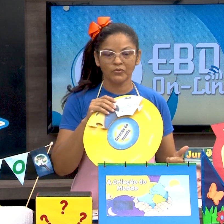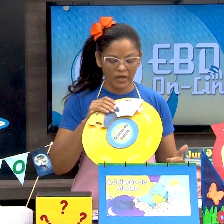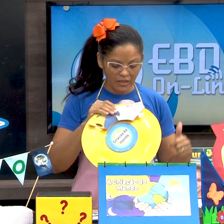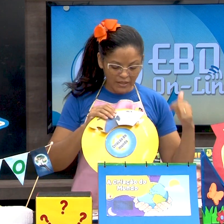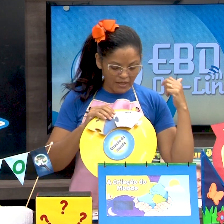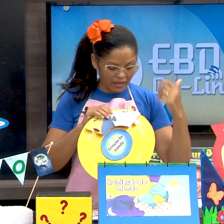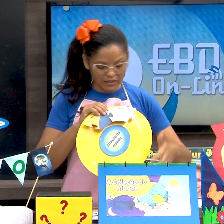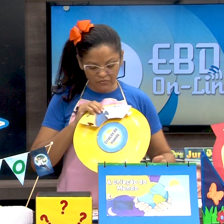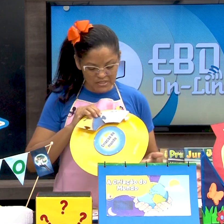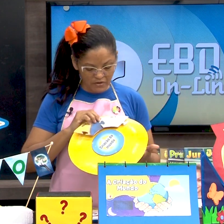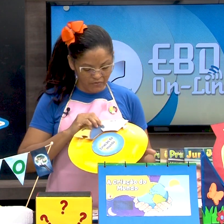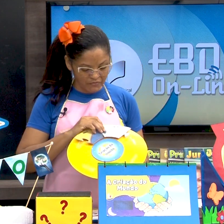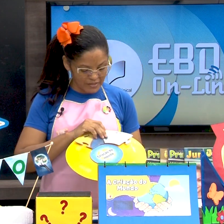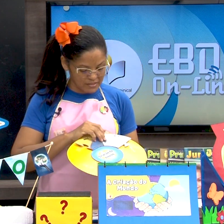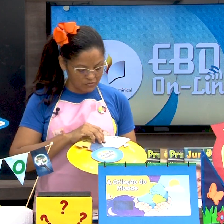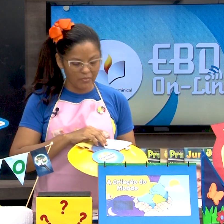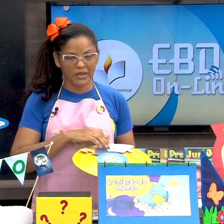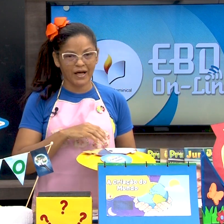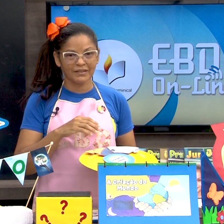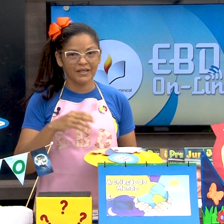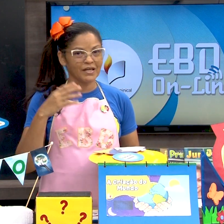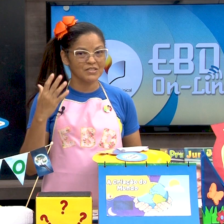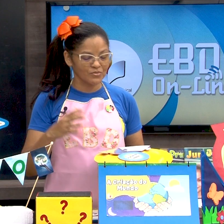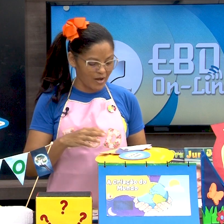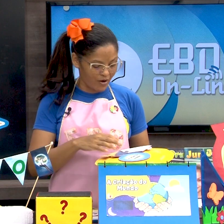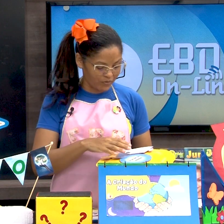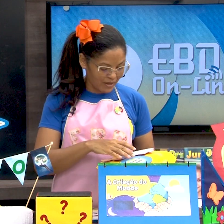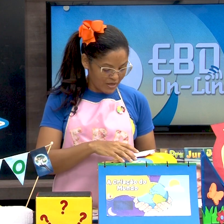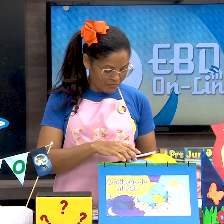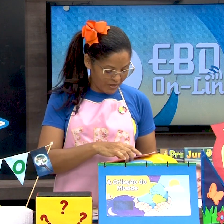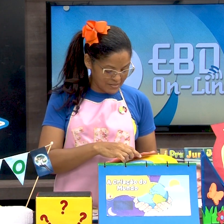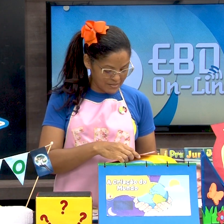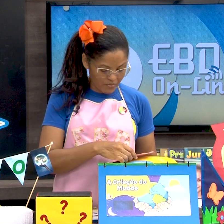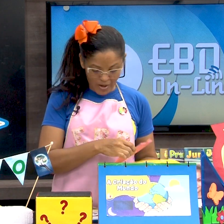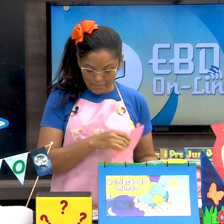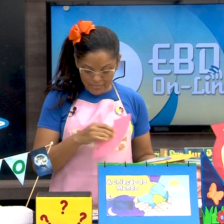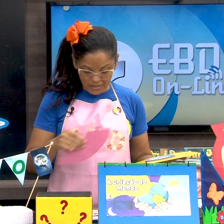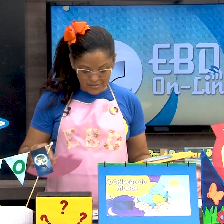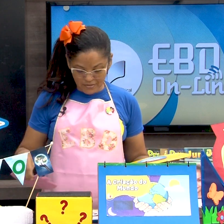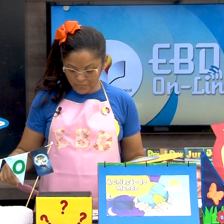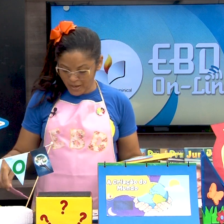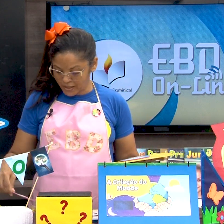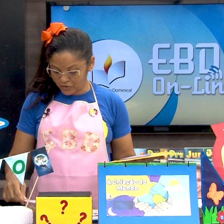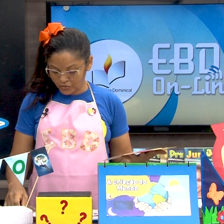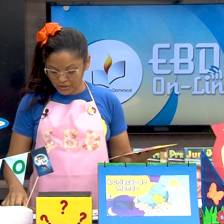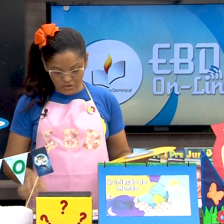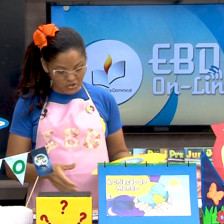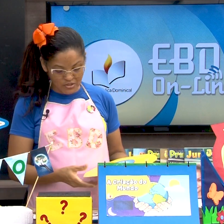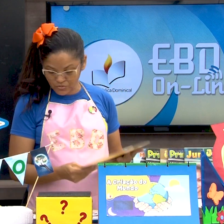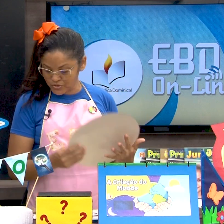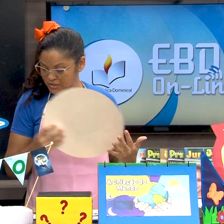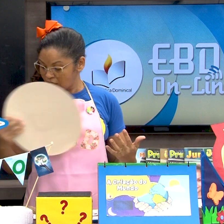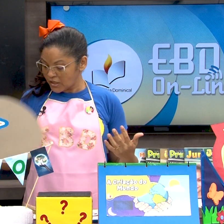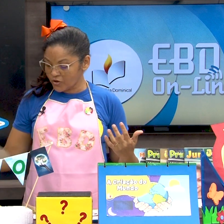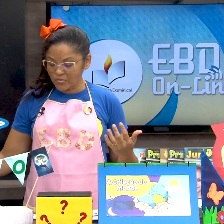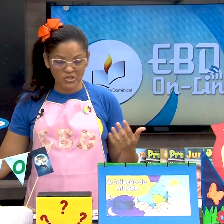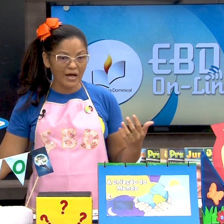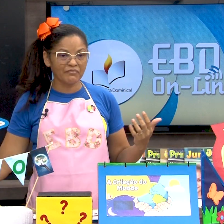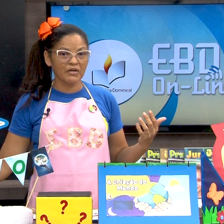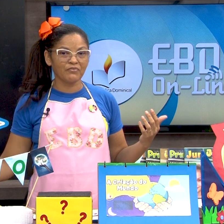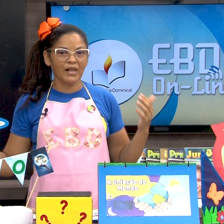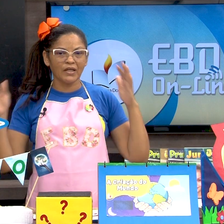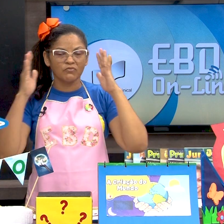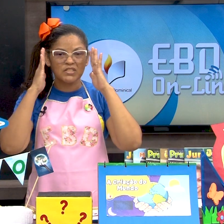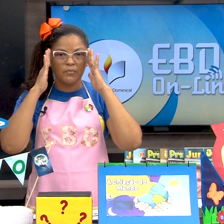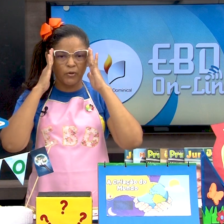tempo não é e ali você vai fazendo a brincadeira e a sua aula vai ser uma bênção para a Glória de Jesus e como eu